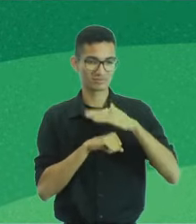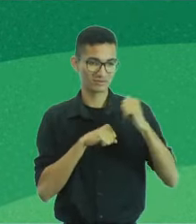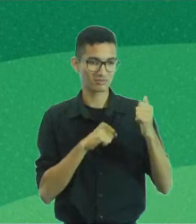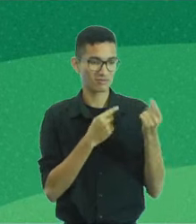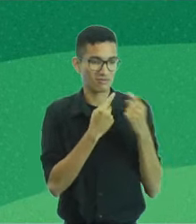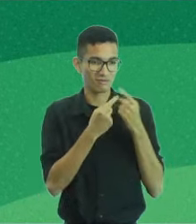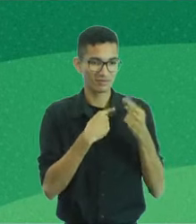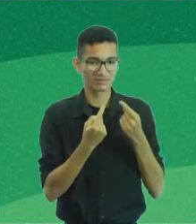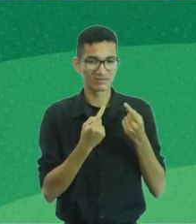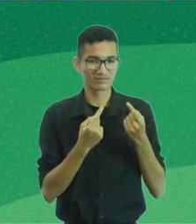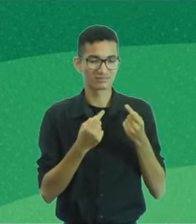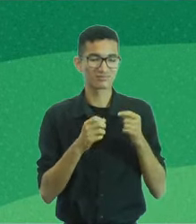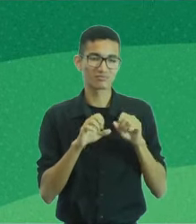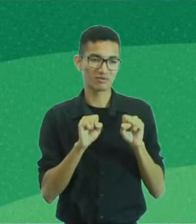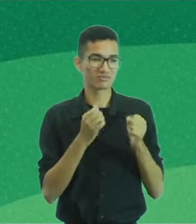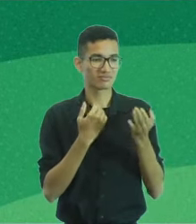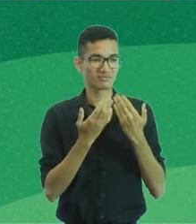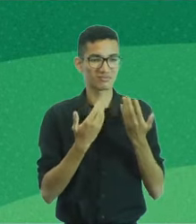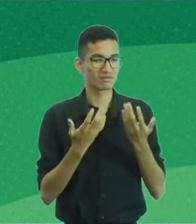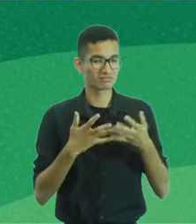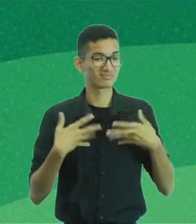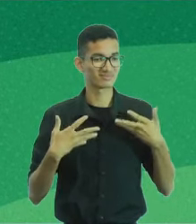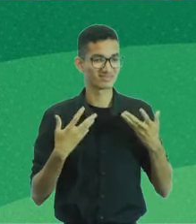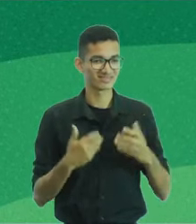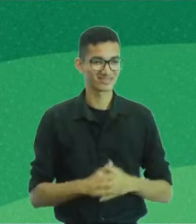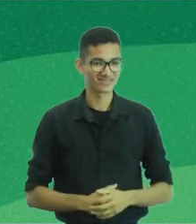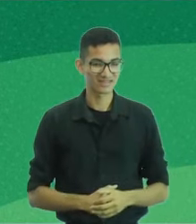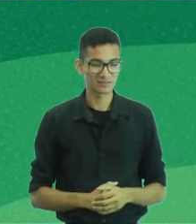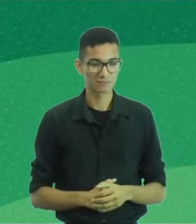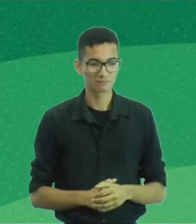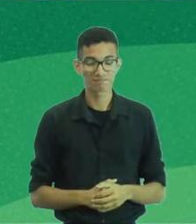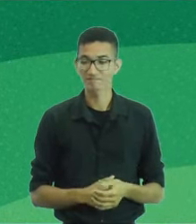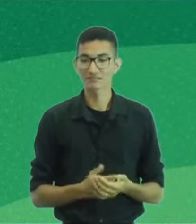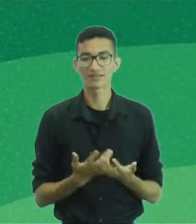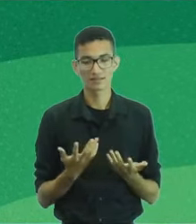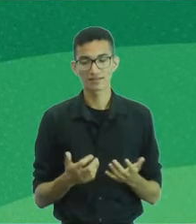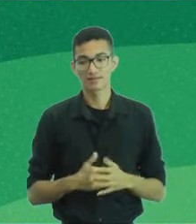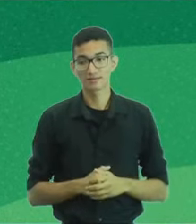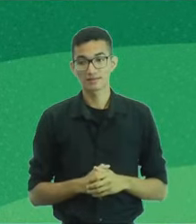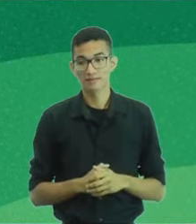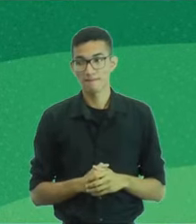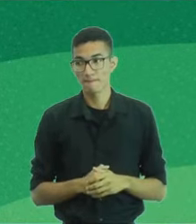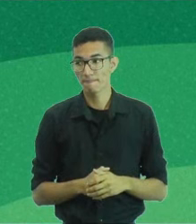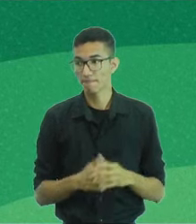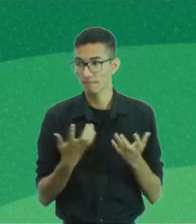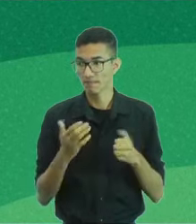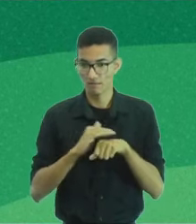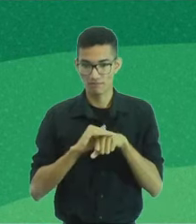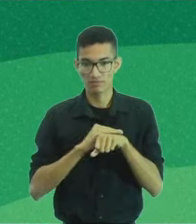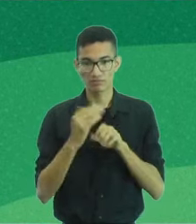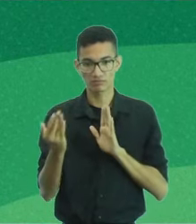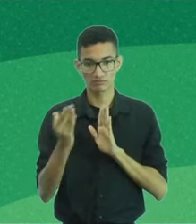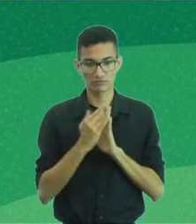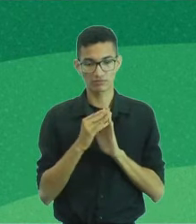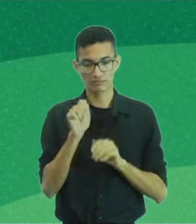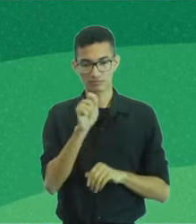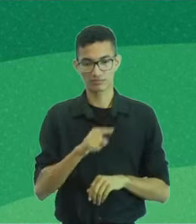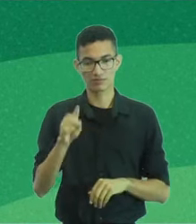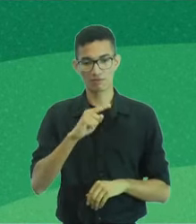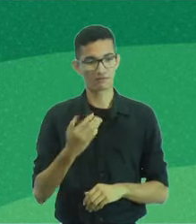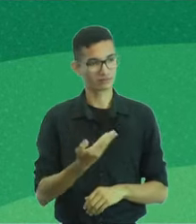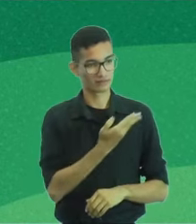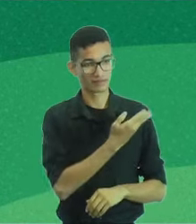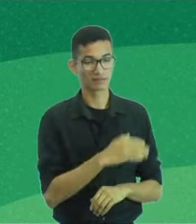trocar uma ideia pode ser que seja divertido e é isso então quem quiser falar comigo @donosauro